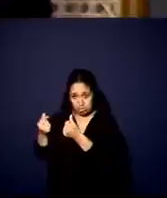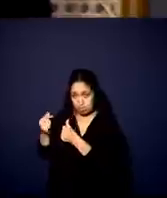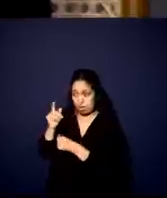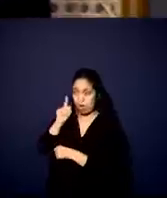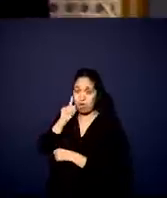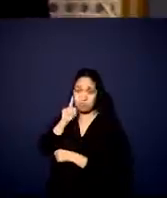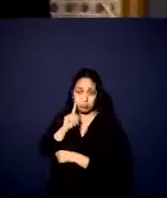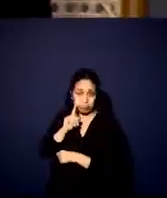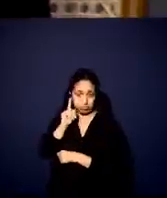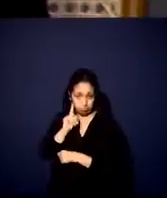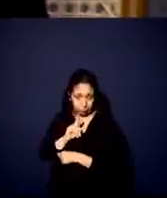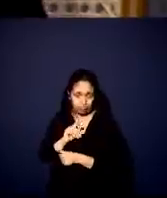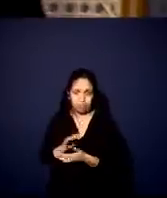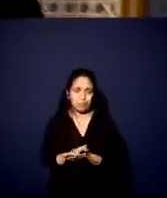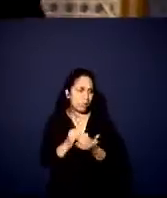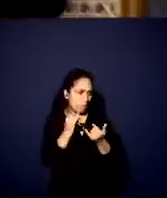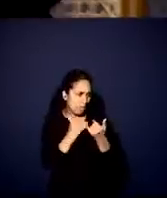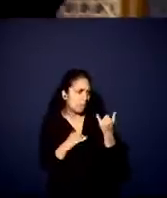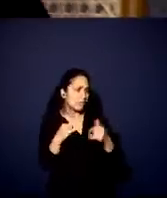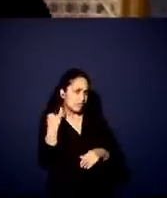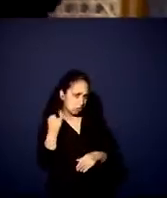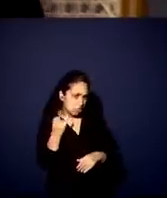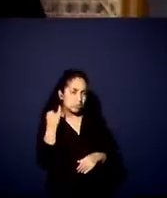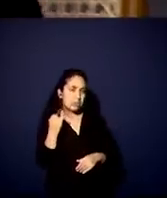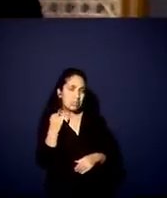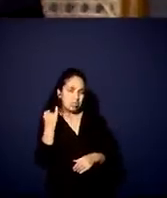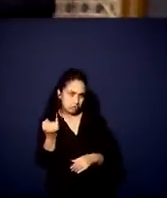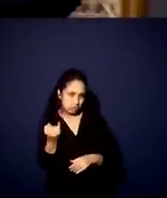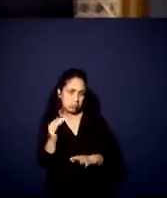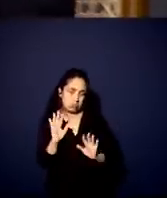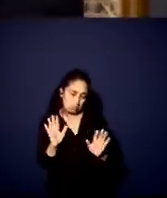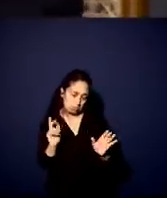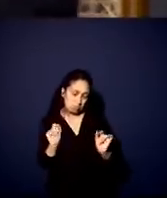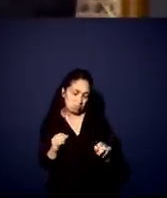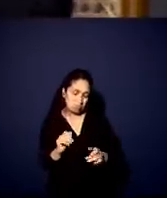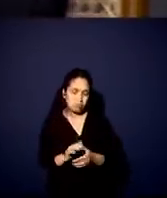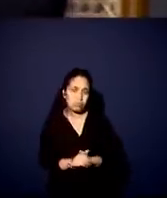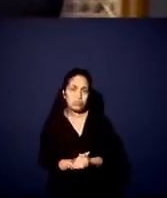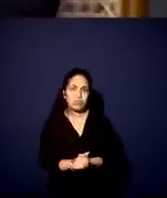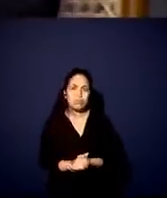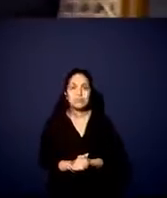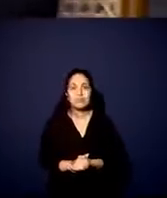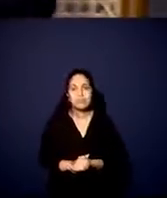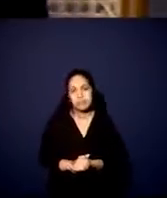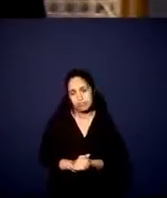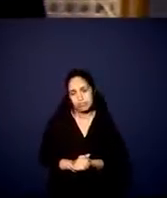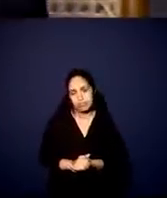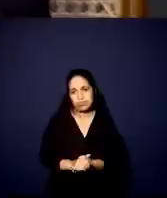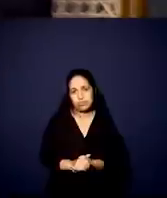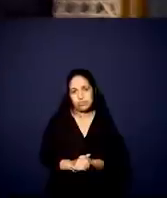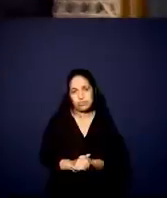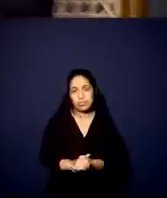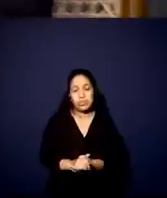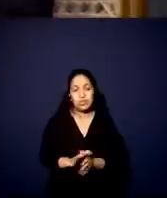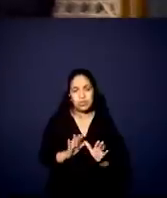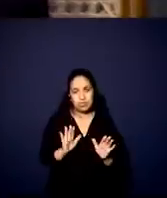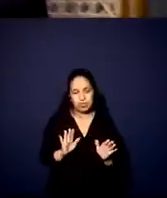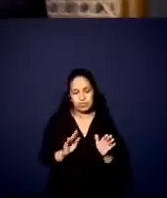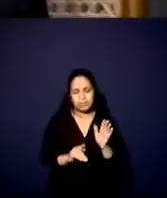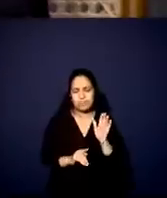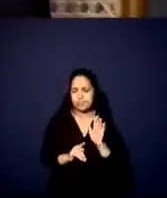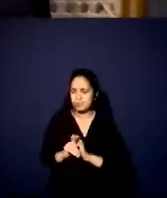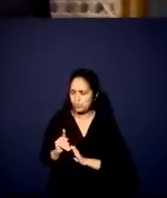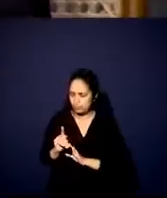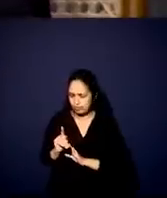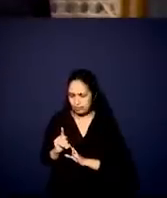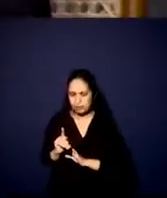parece que política monetária importa não é para alguma coisa sobre a pergunta